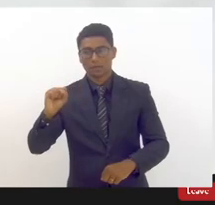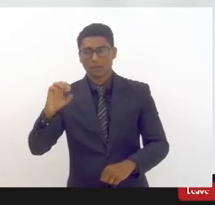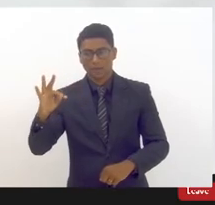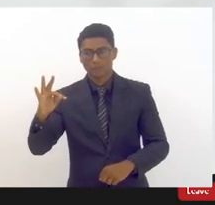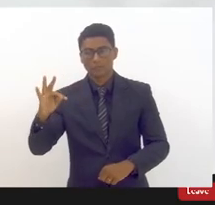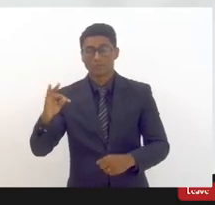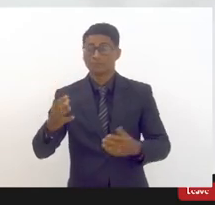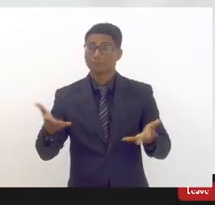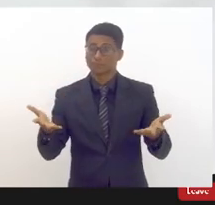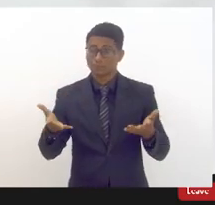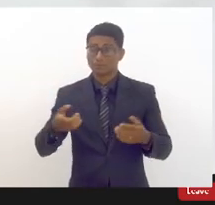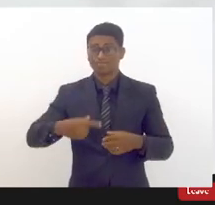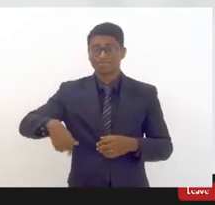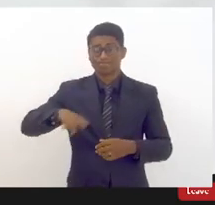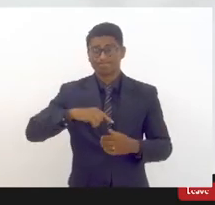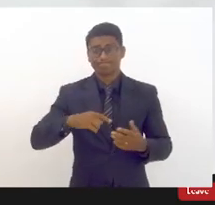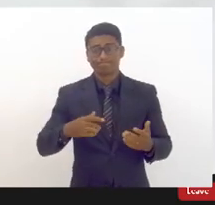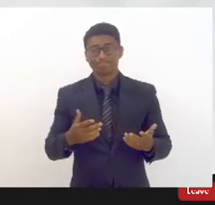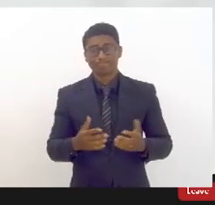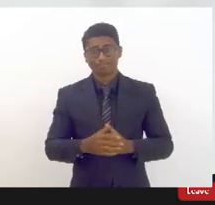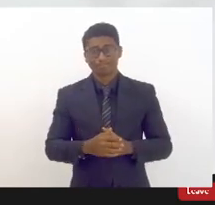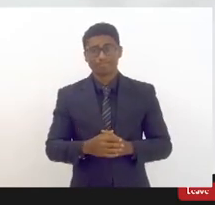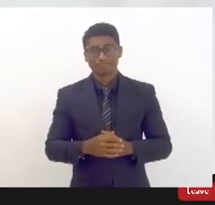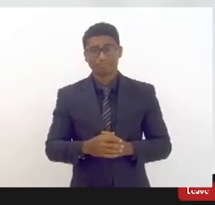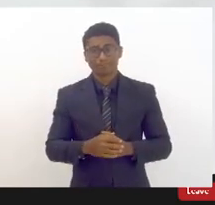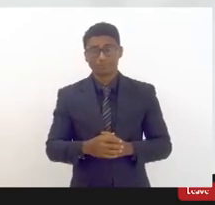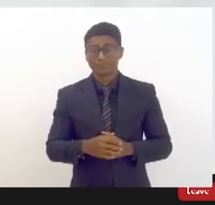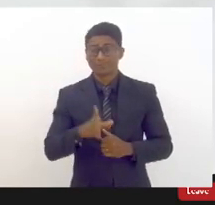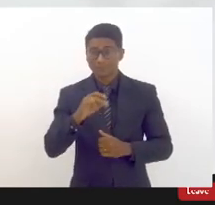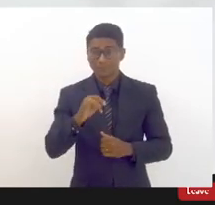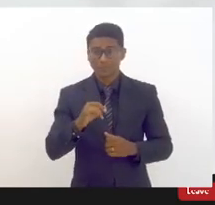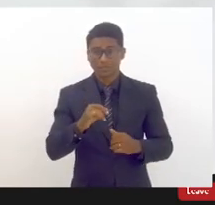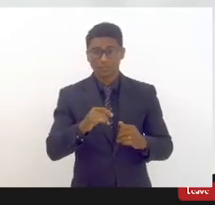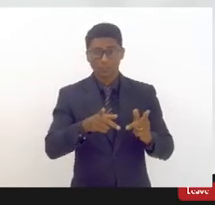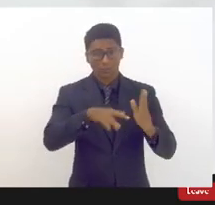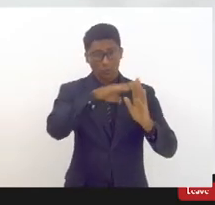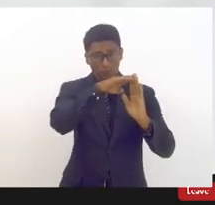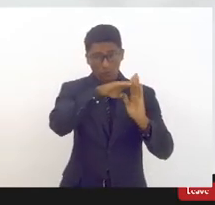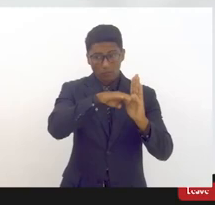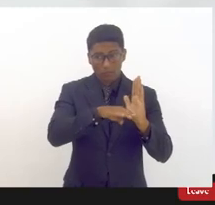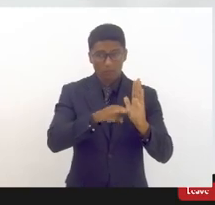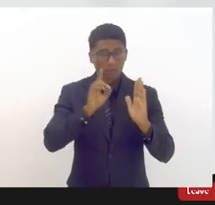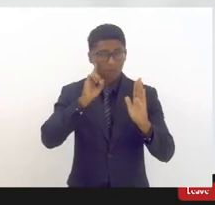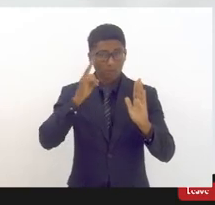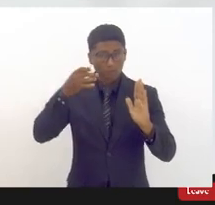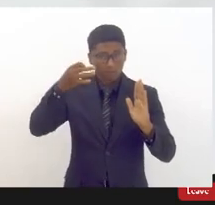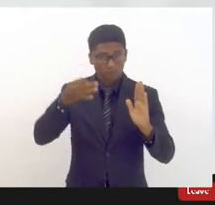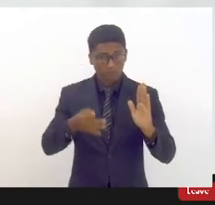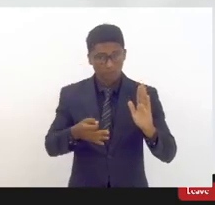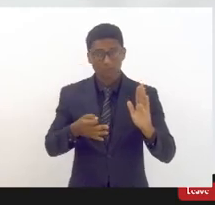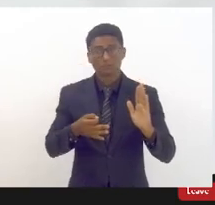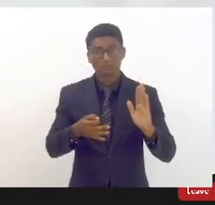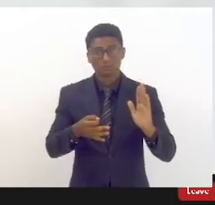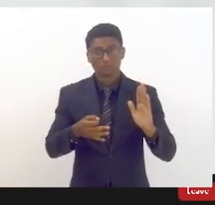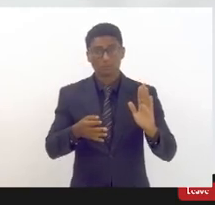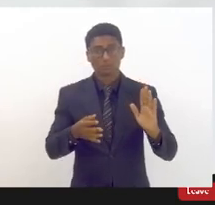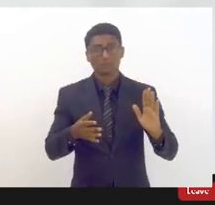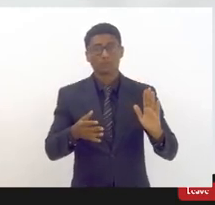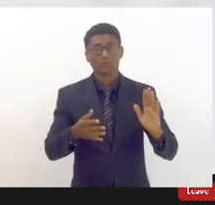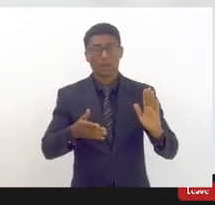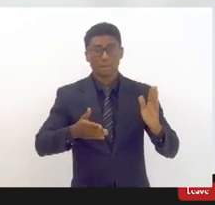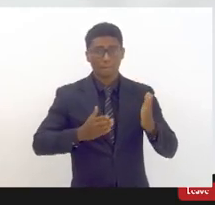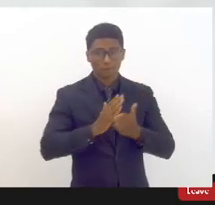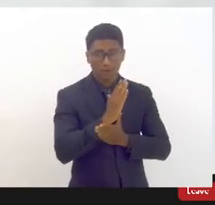Então, eu acho que tão logo a gente tem aí algum cronograma estabelecido e definido, fechado,